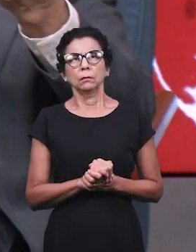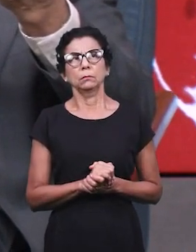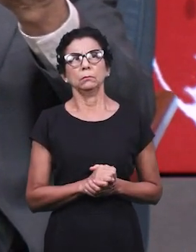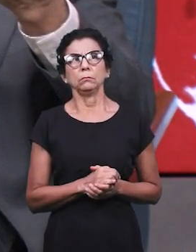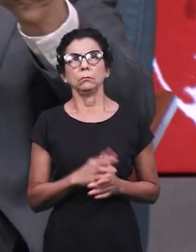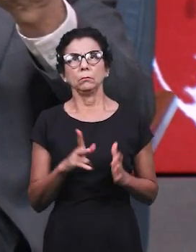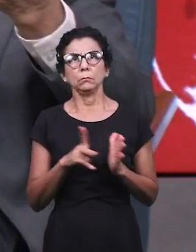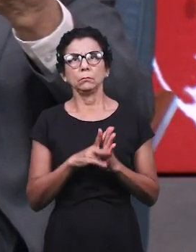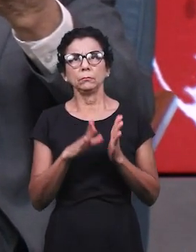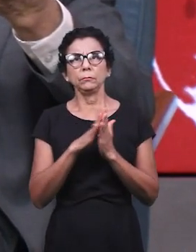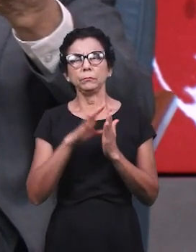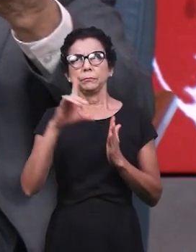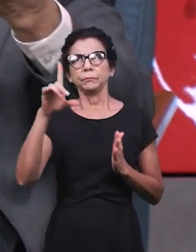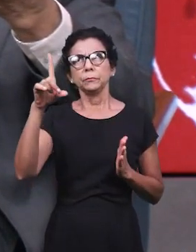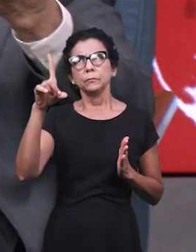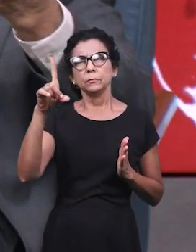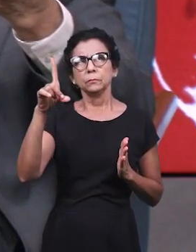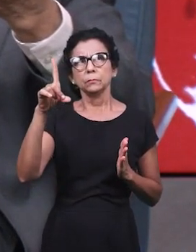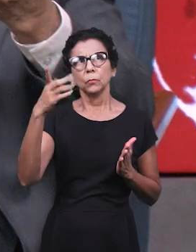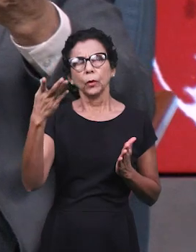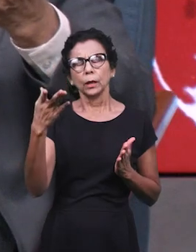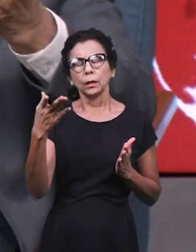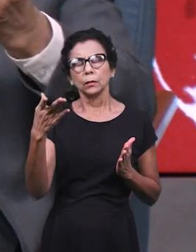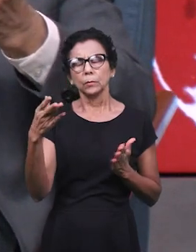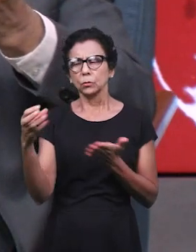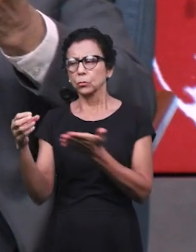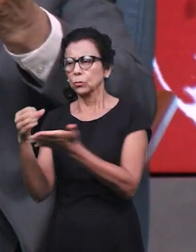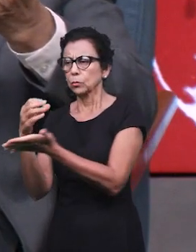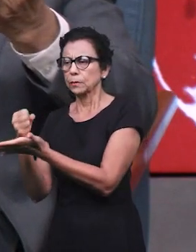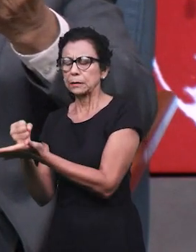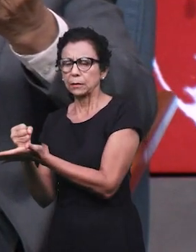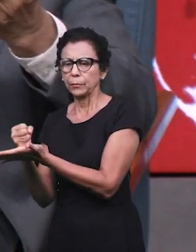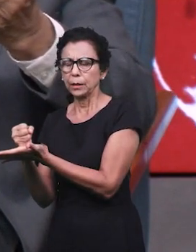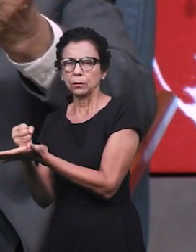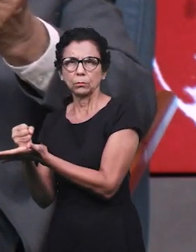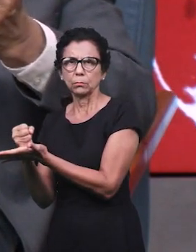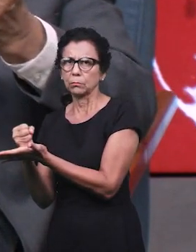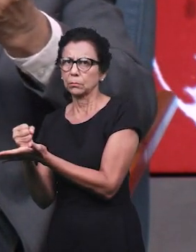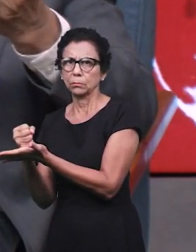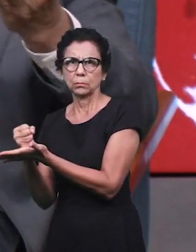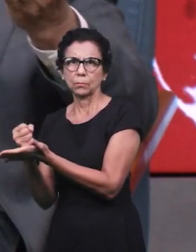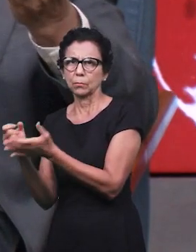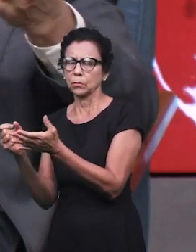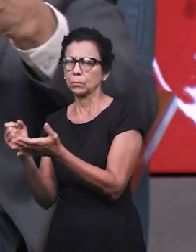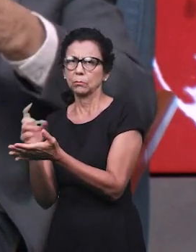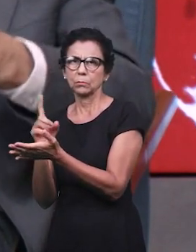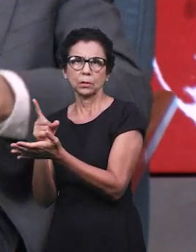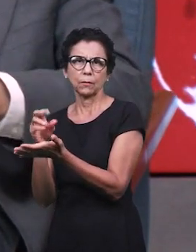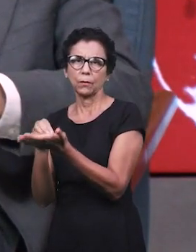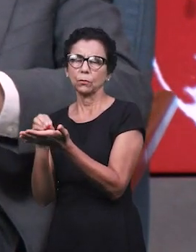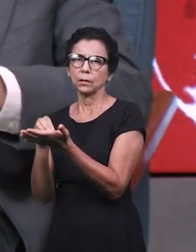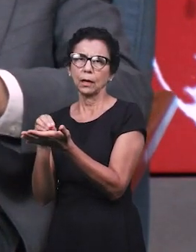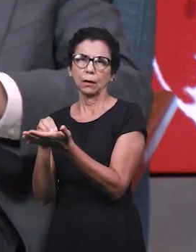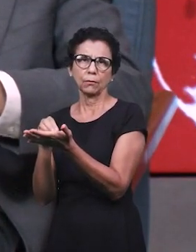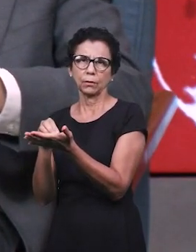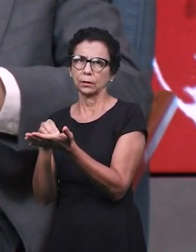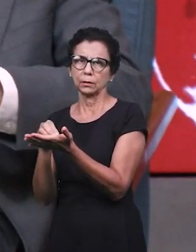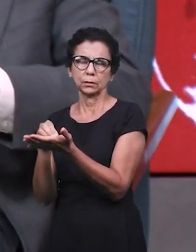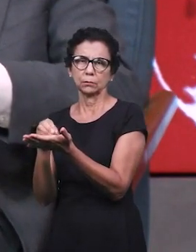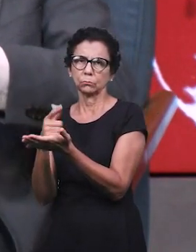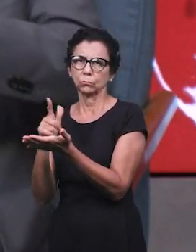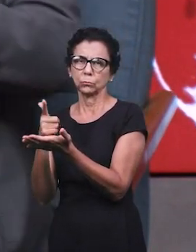Novo Testamento, que é o início da igreja, já é logo depois